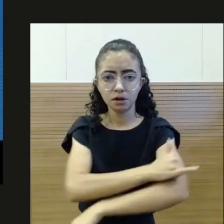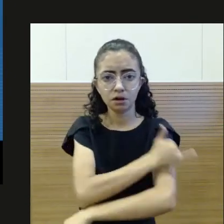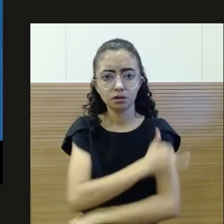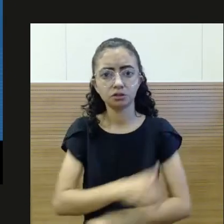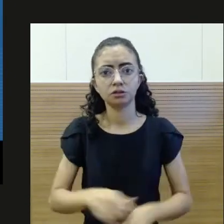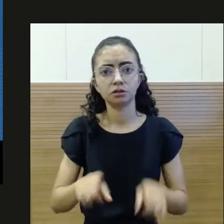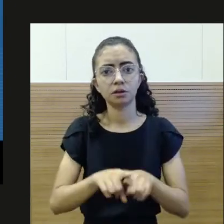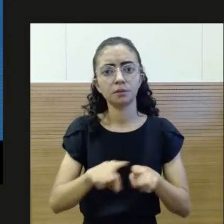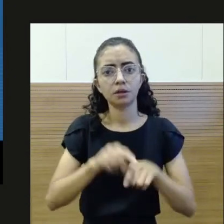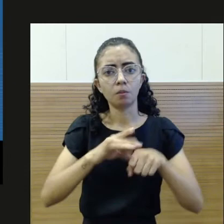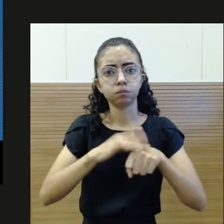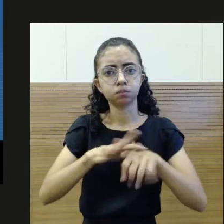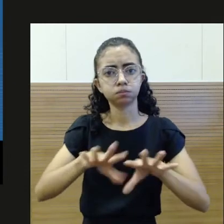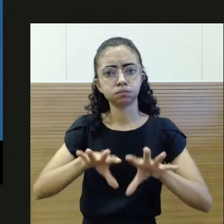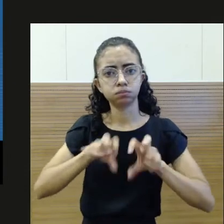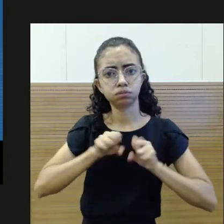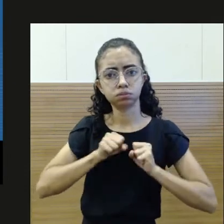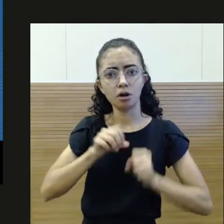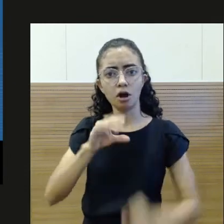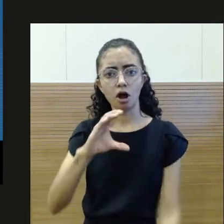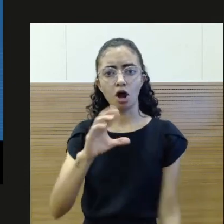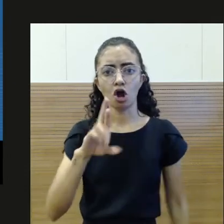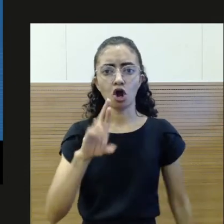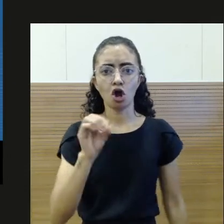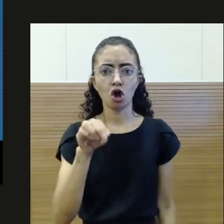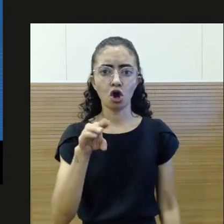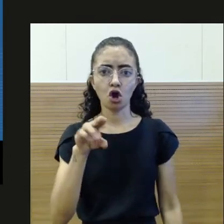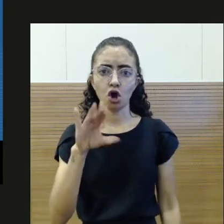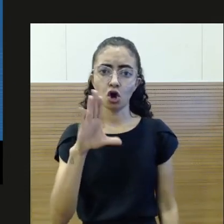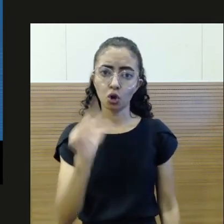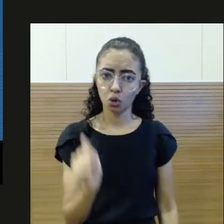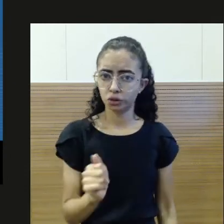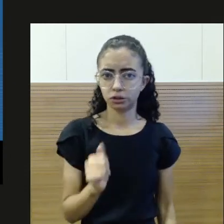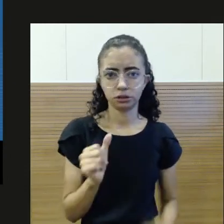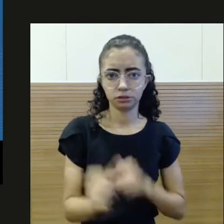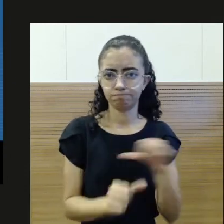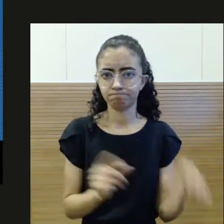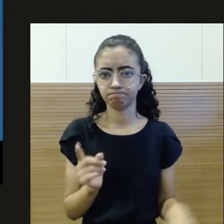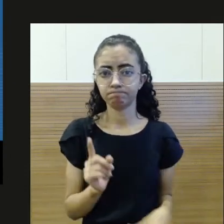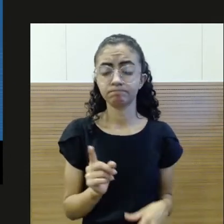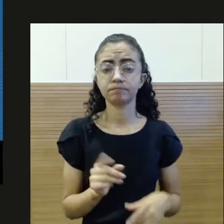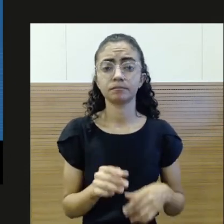não transmissíveis, né? Os ultraprocessados são claramente